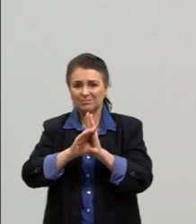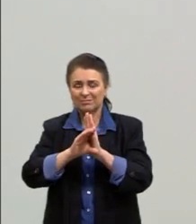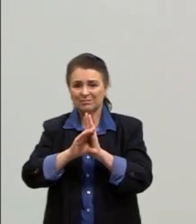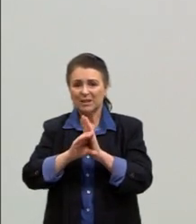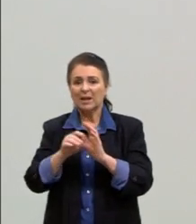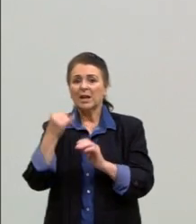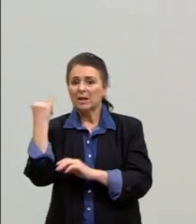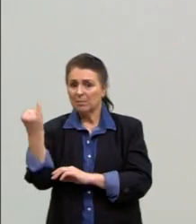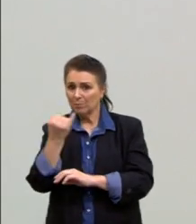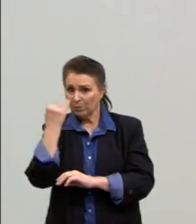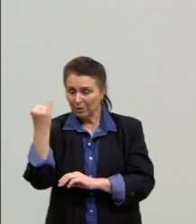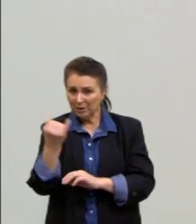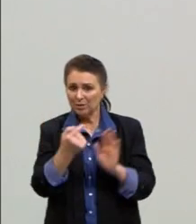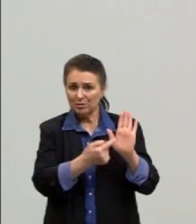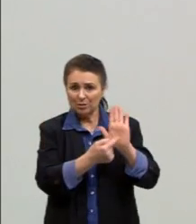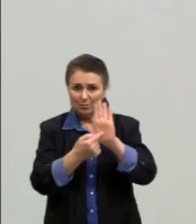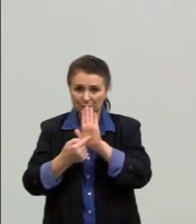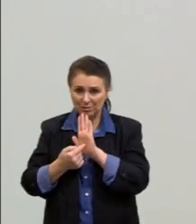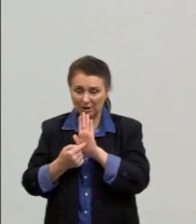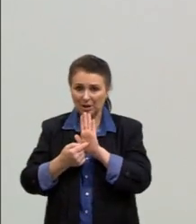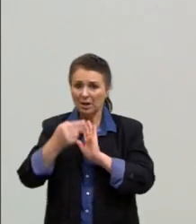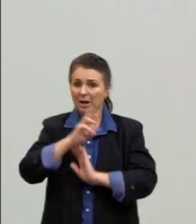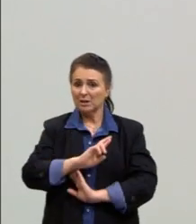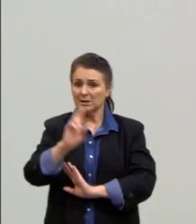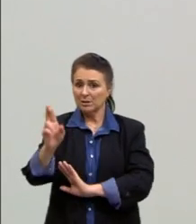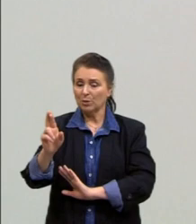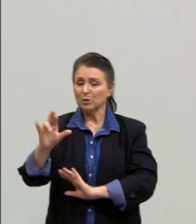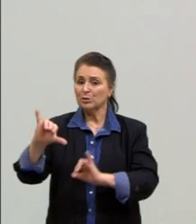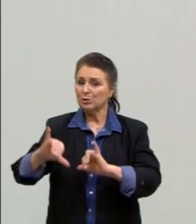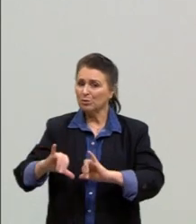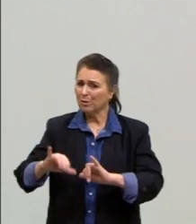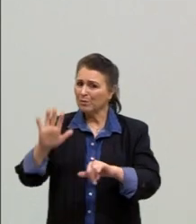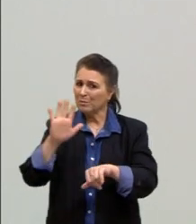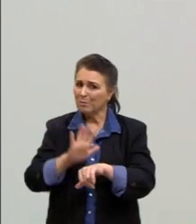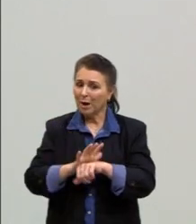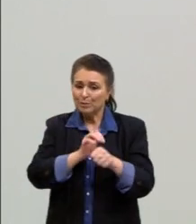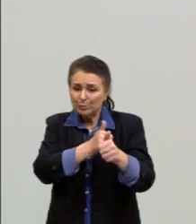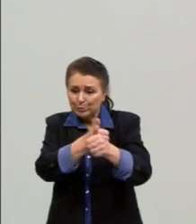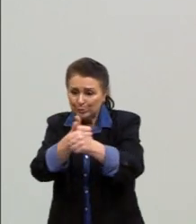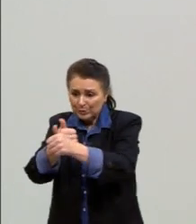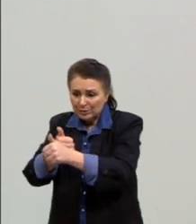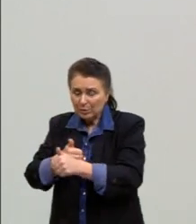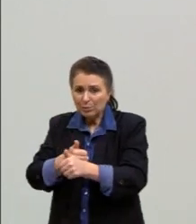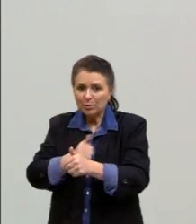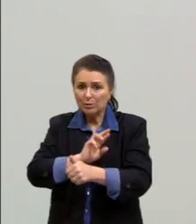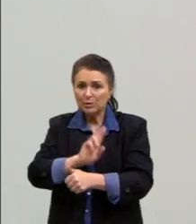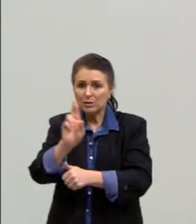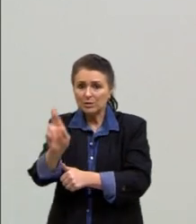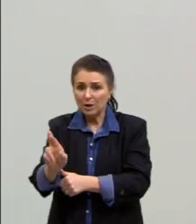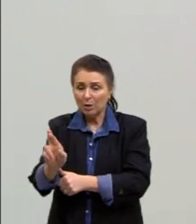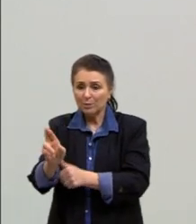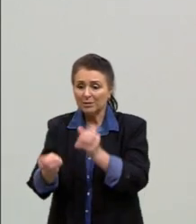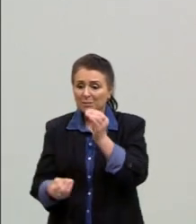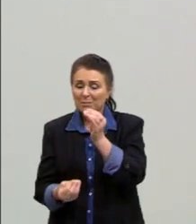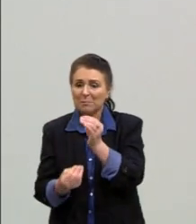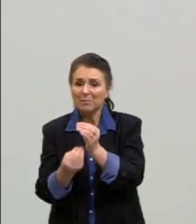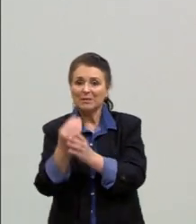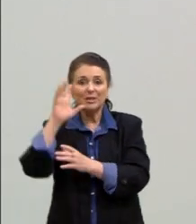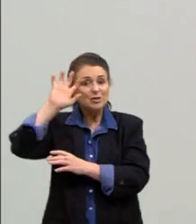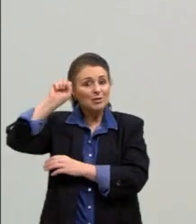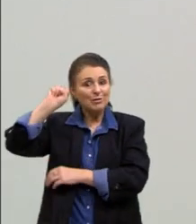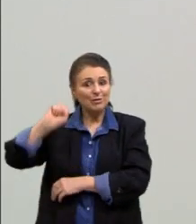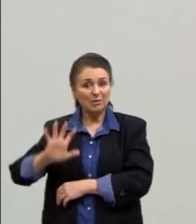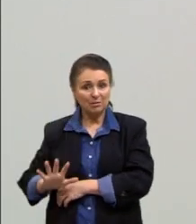importante ressaltar que as religiões que sofrem mais perseguição aqui são religiões de matrizes Americanas né que são muitas